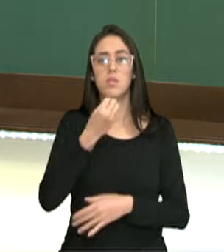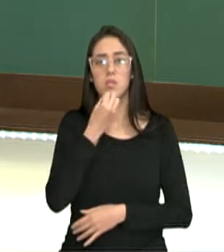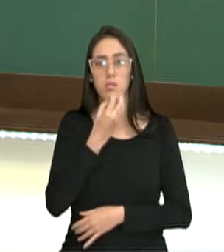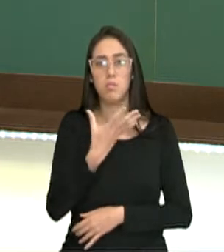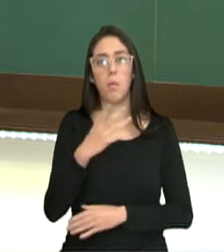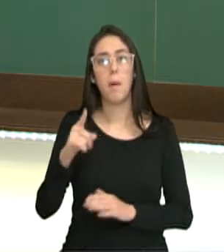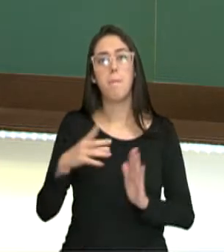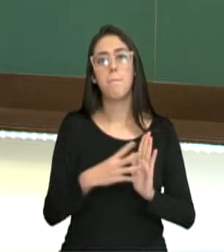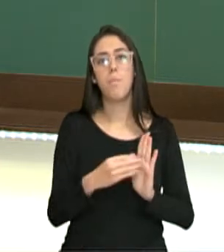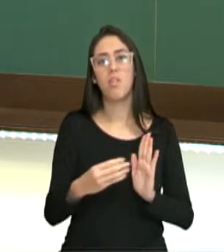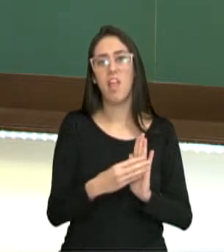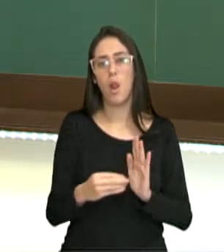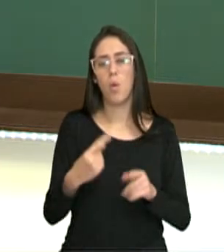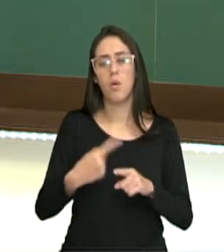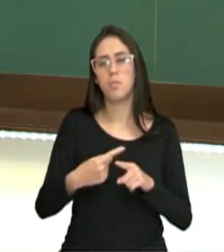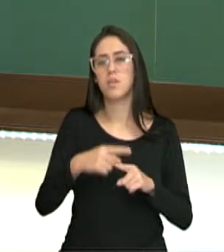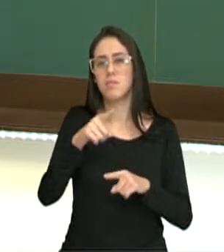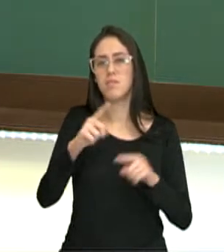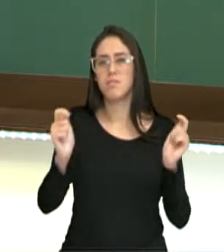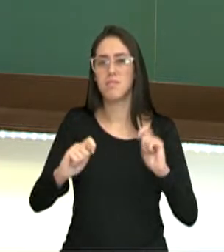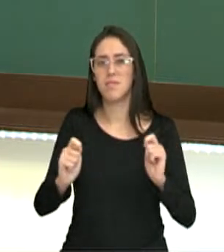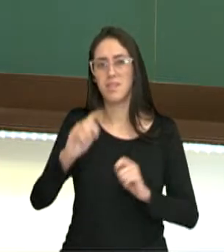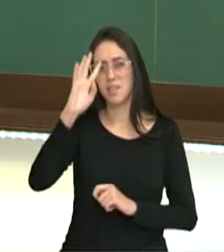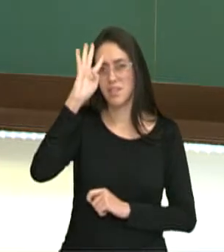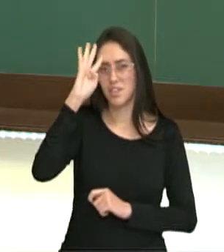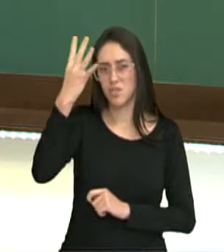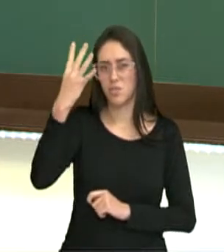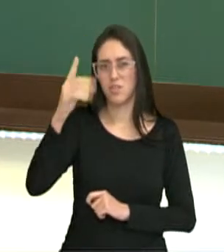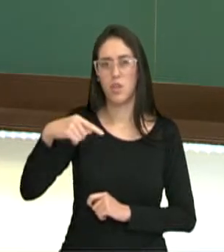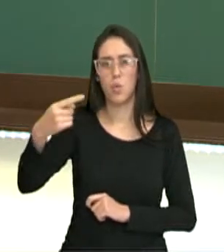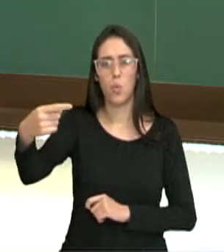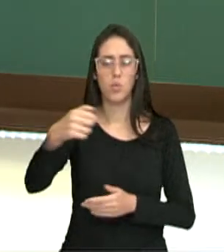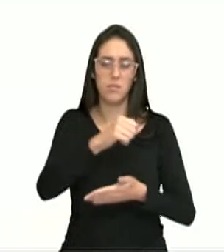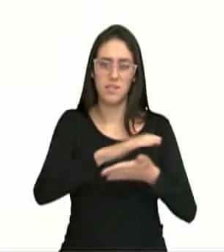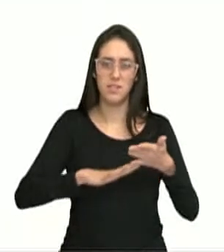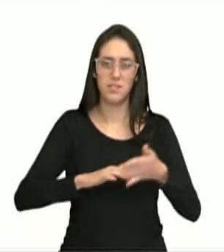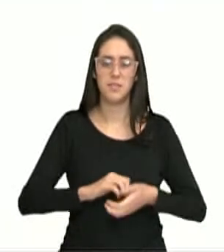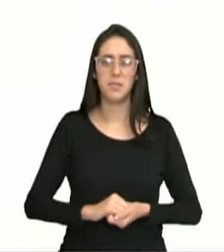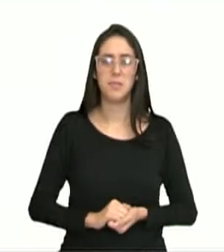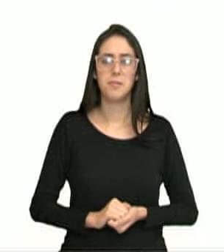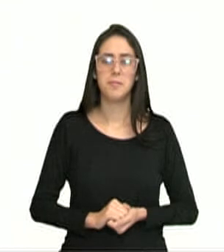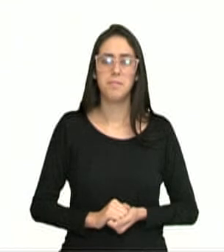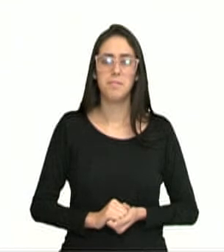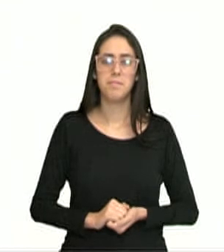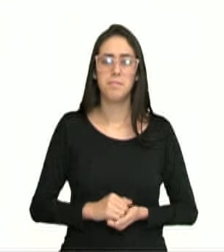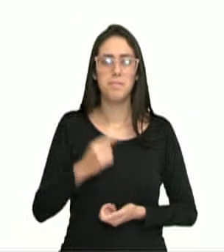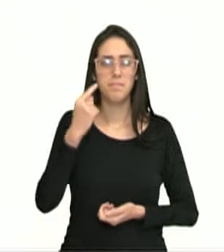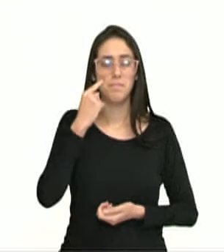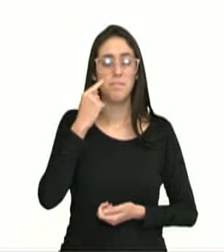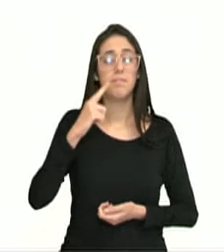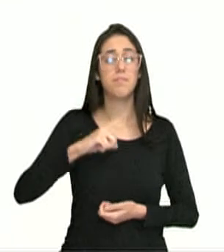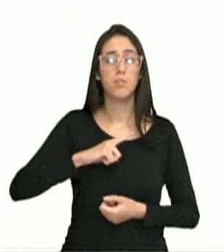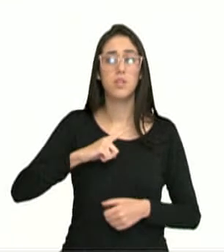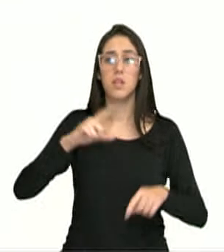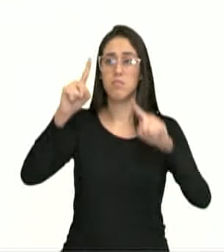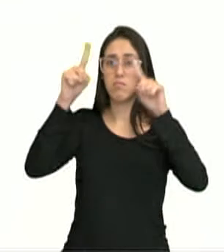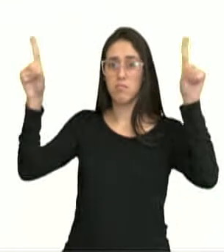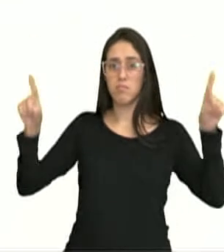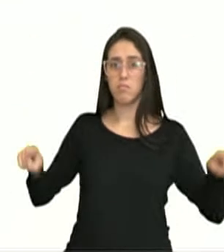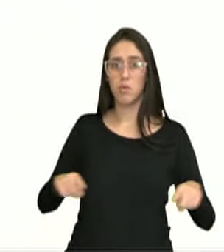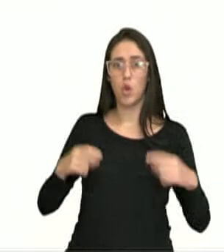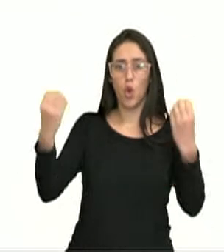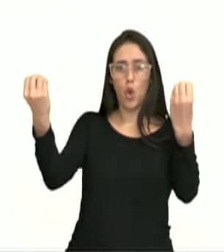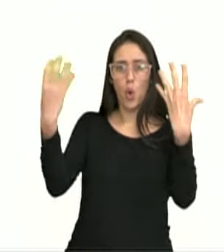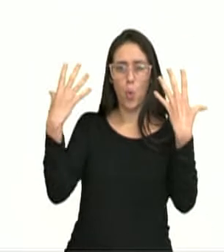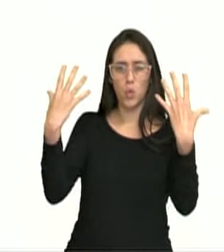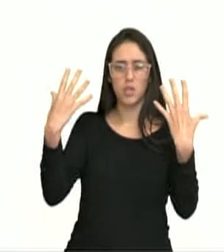que você vai ter capacidade de resolver os demais. Então, um painel luminoso apresenta